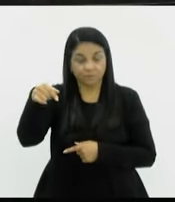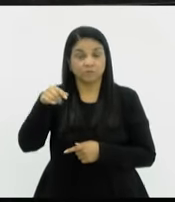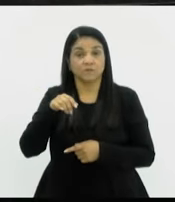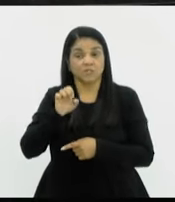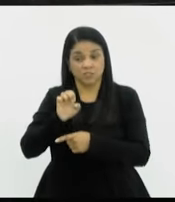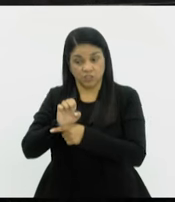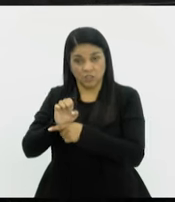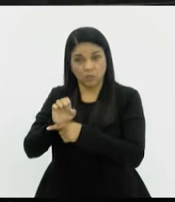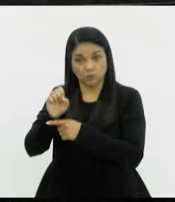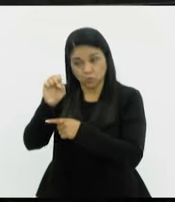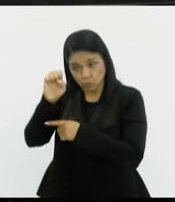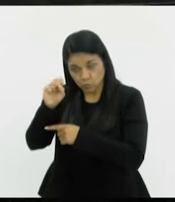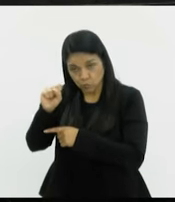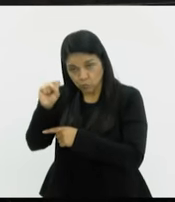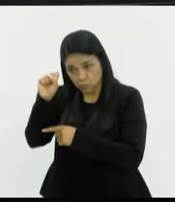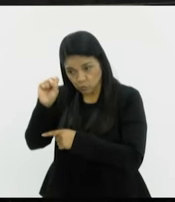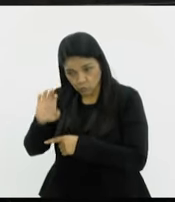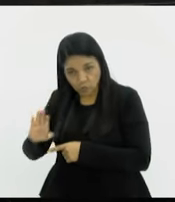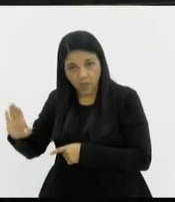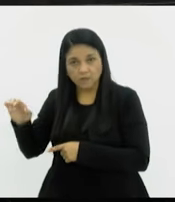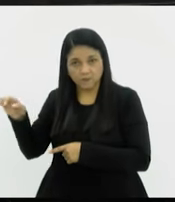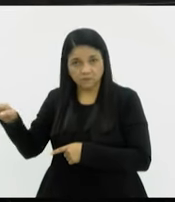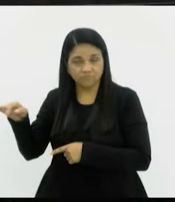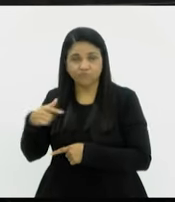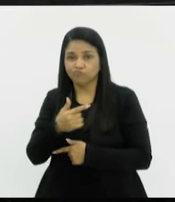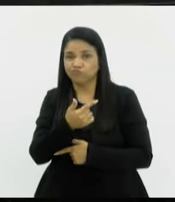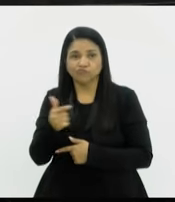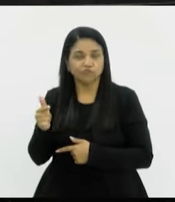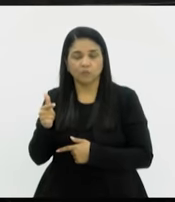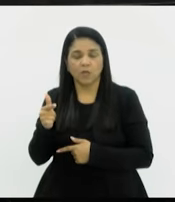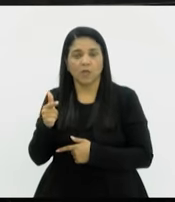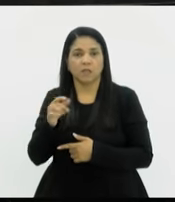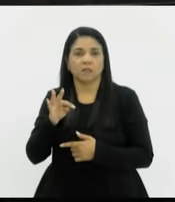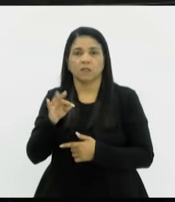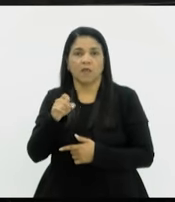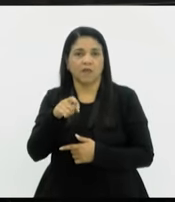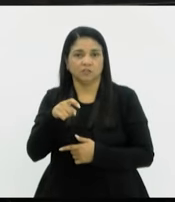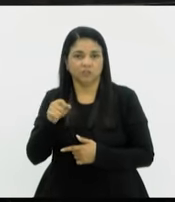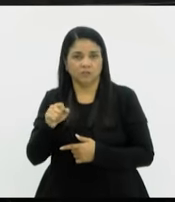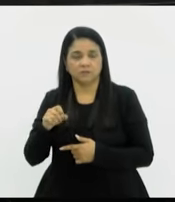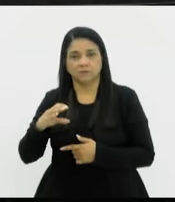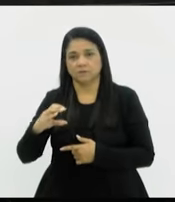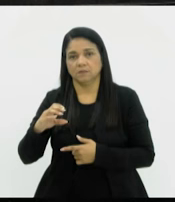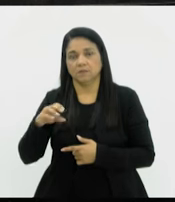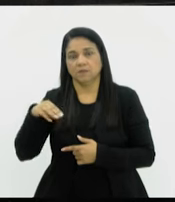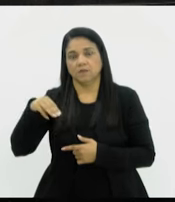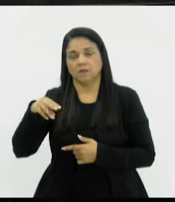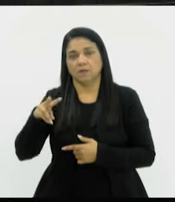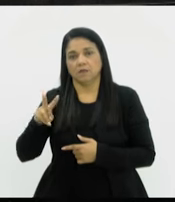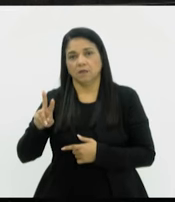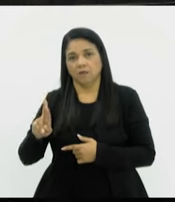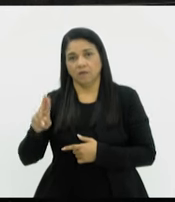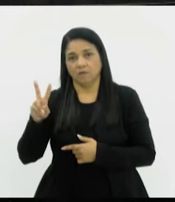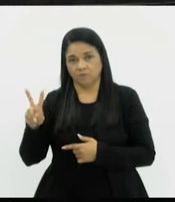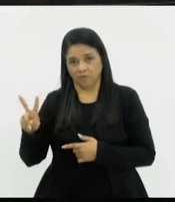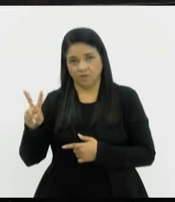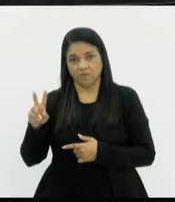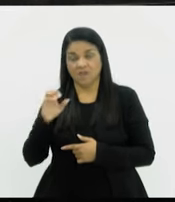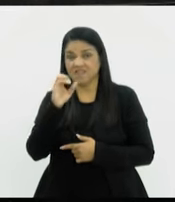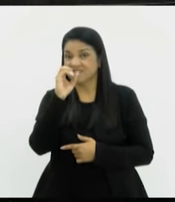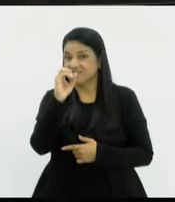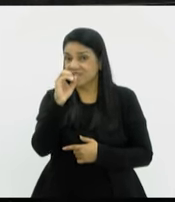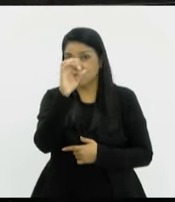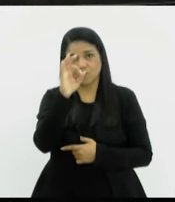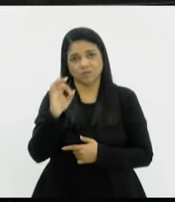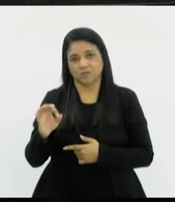Sudeste, não tem taxa de emissão do CLRV. Eles nem consideram, ela é zero, porque estaria